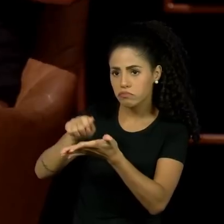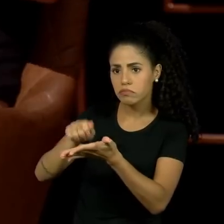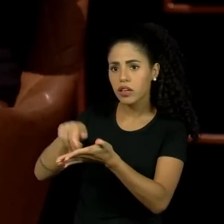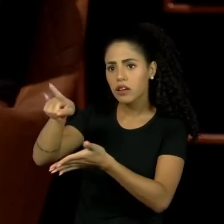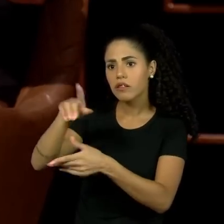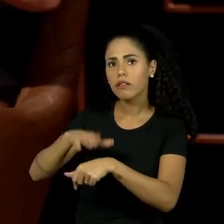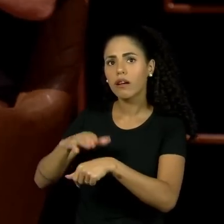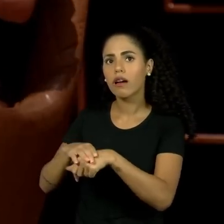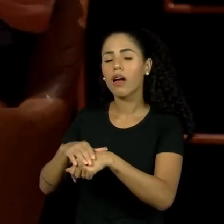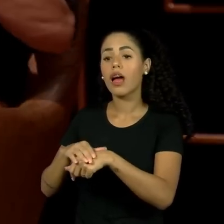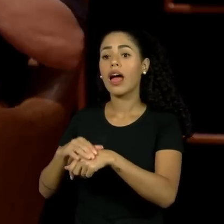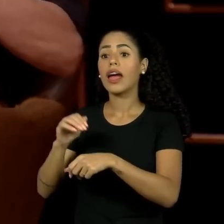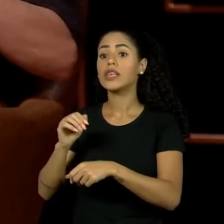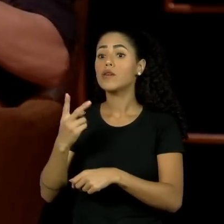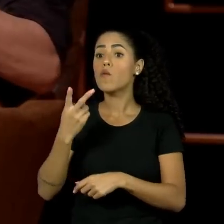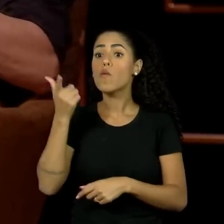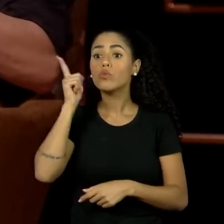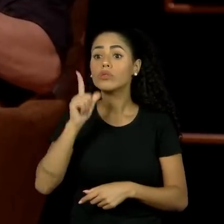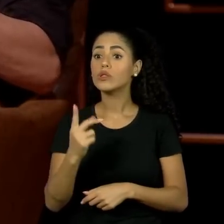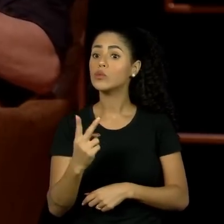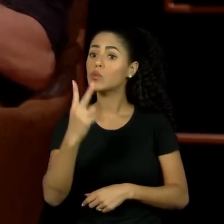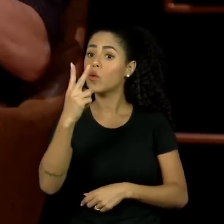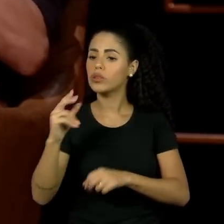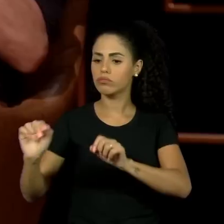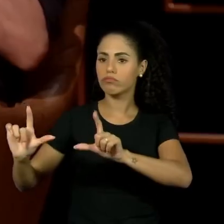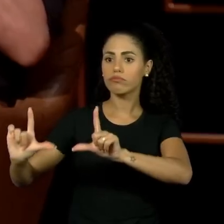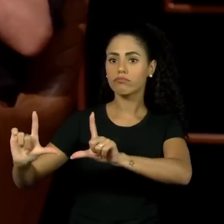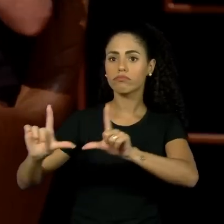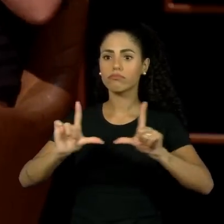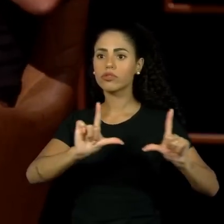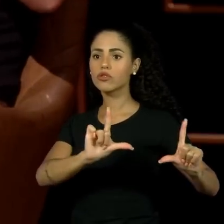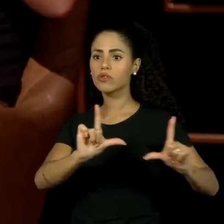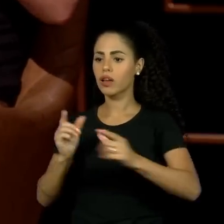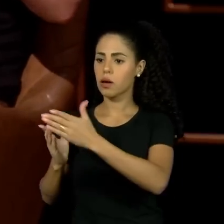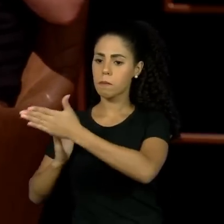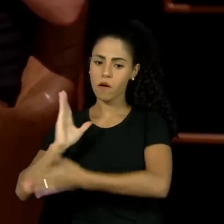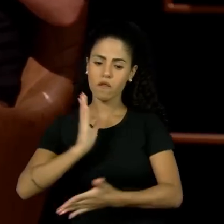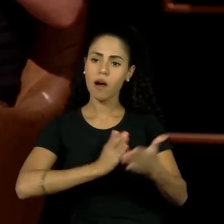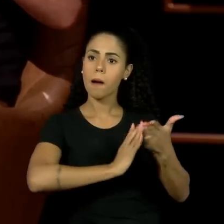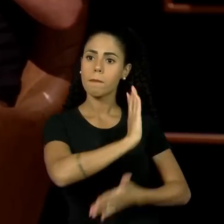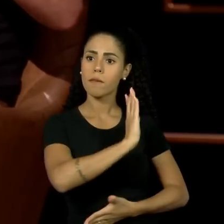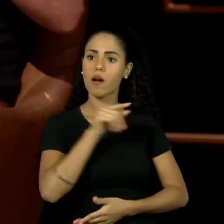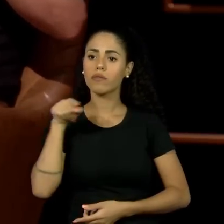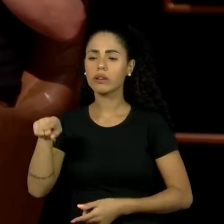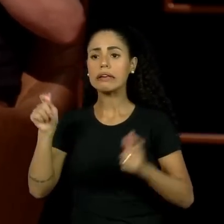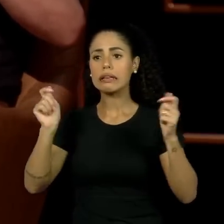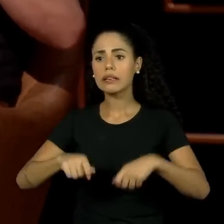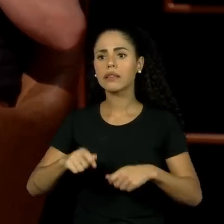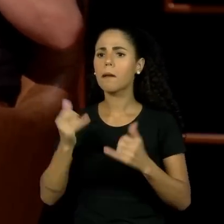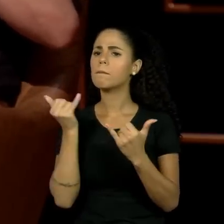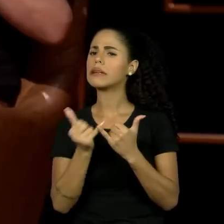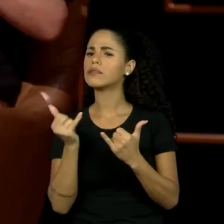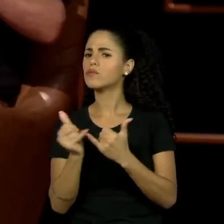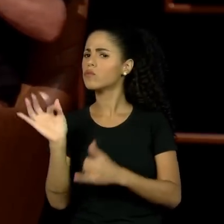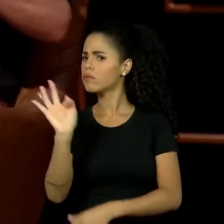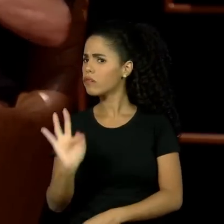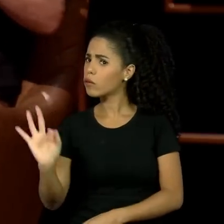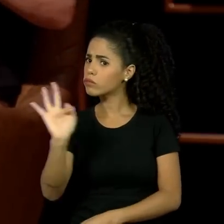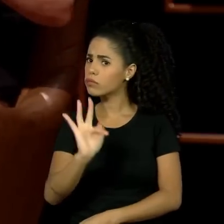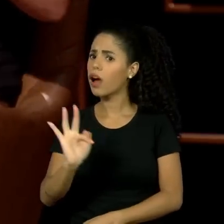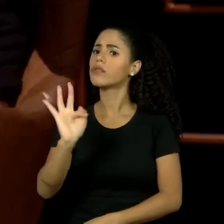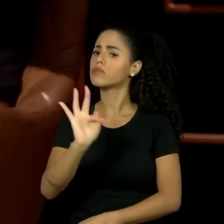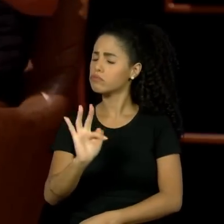E eu consegui os 2 certificados, que eles são quase nível de faculdade. Eles